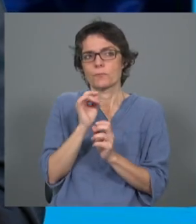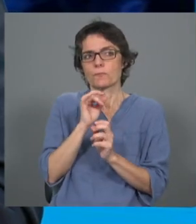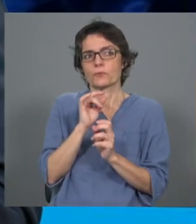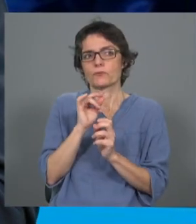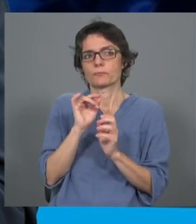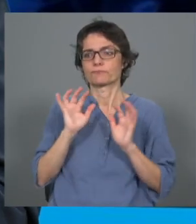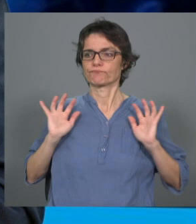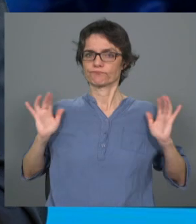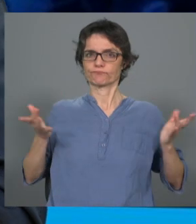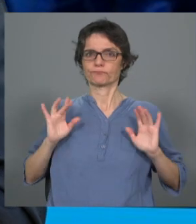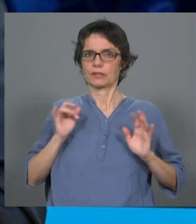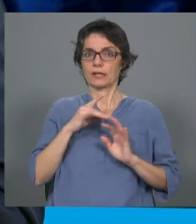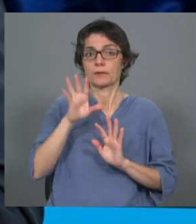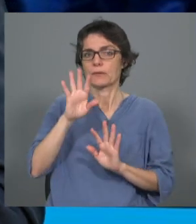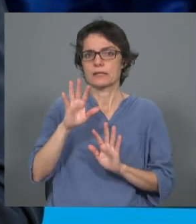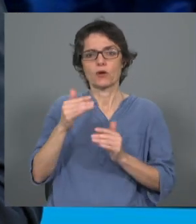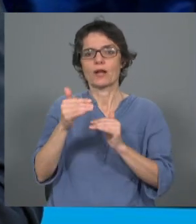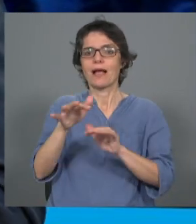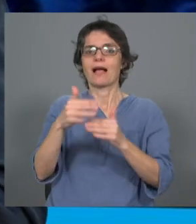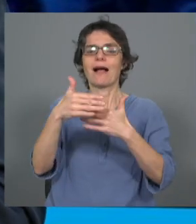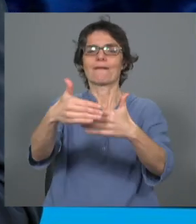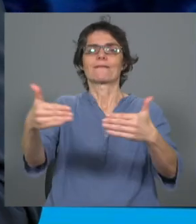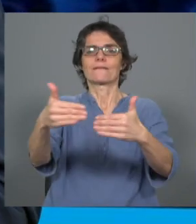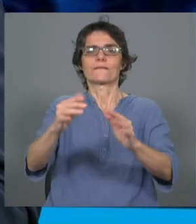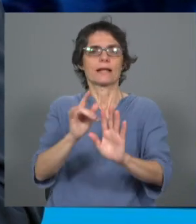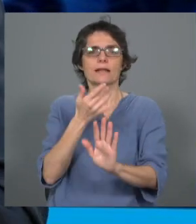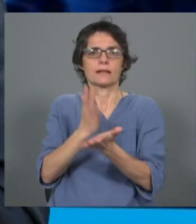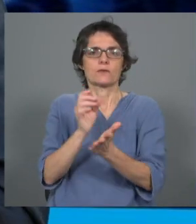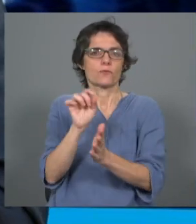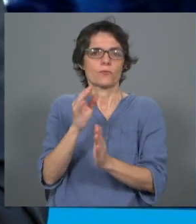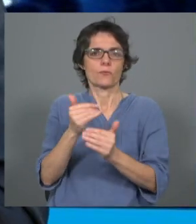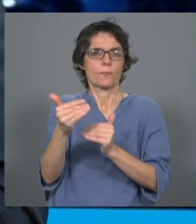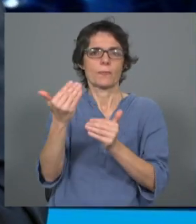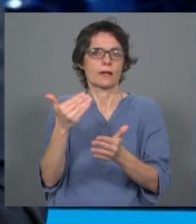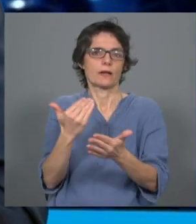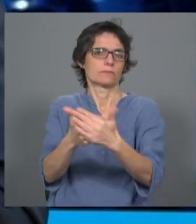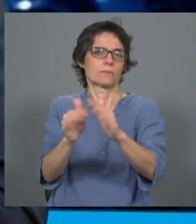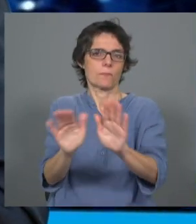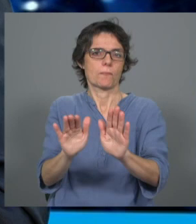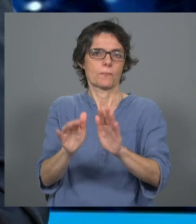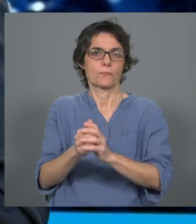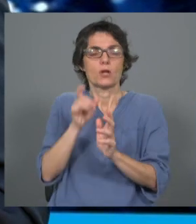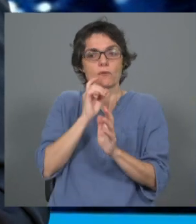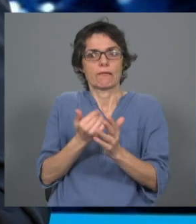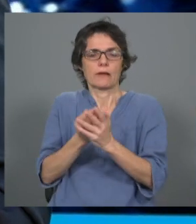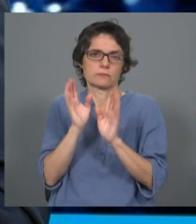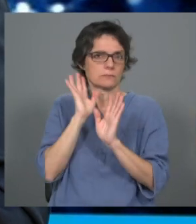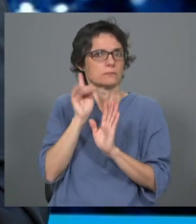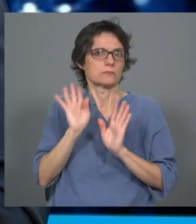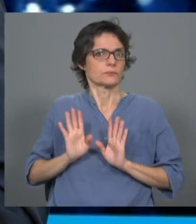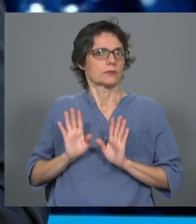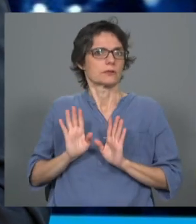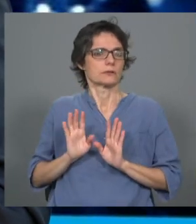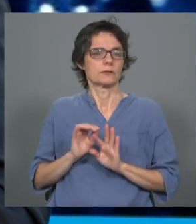recinto, mas paramentados à frente, para permitir também este afastamento necessário, toda a segurança. Que é isso que nós